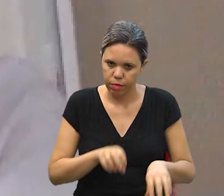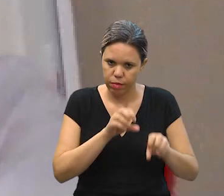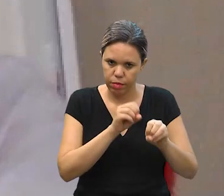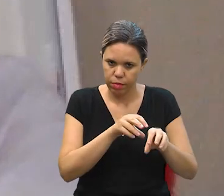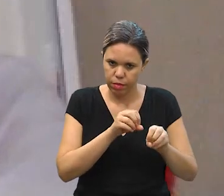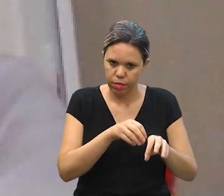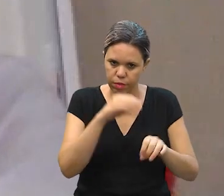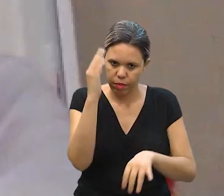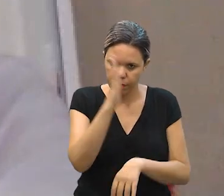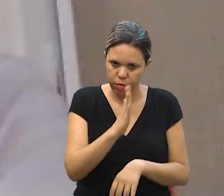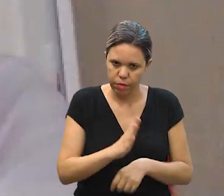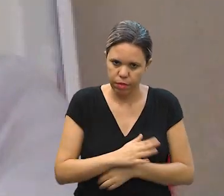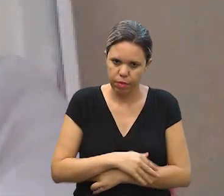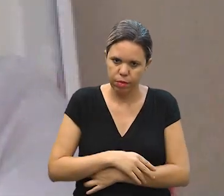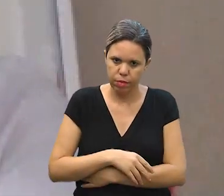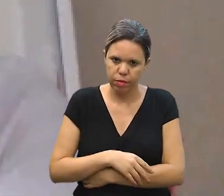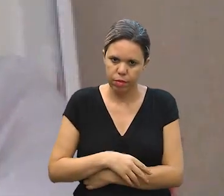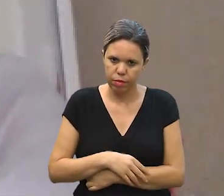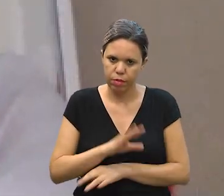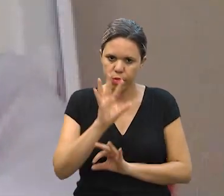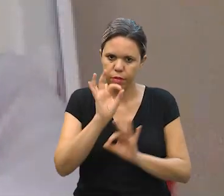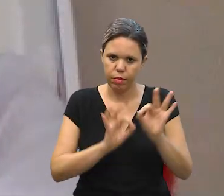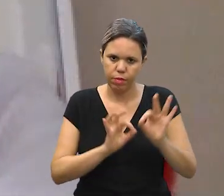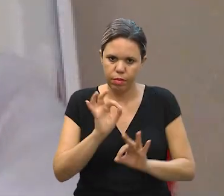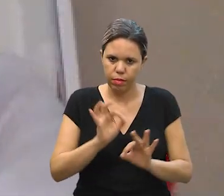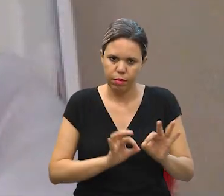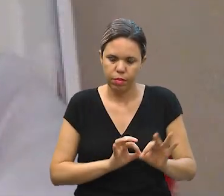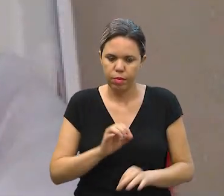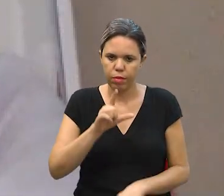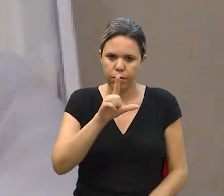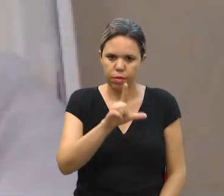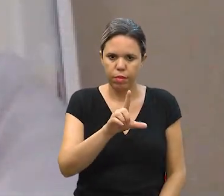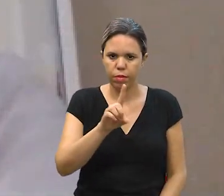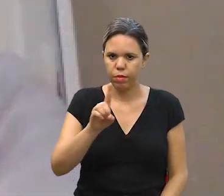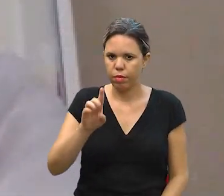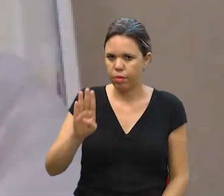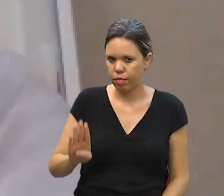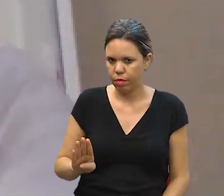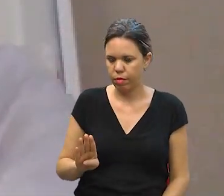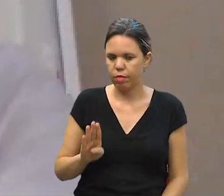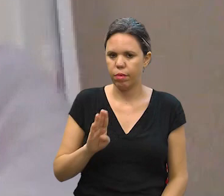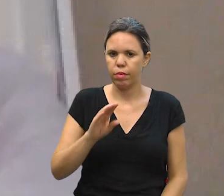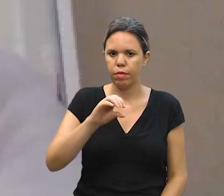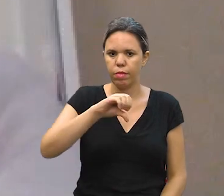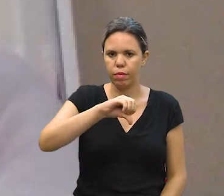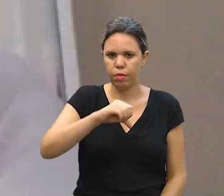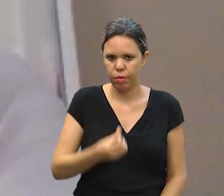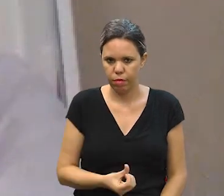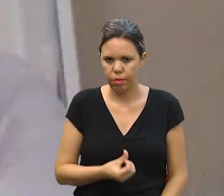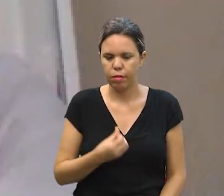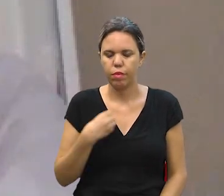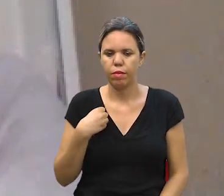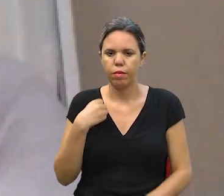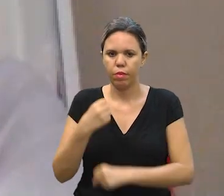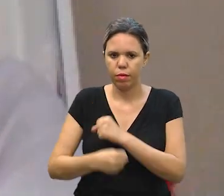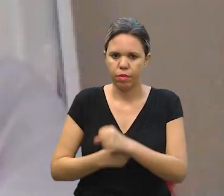de educação brasileiro, ele é regulado pela LDB de 96.